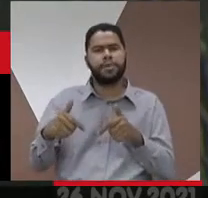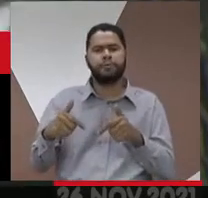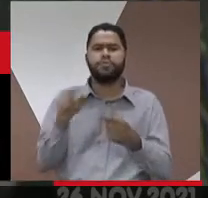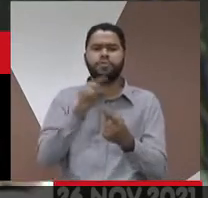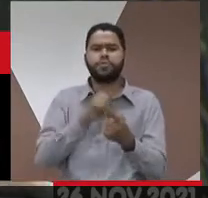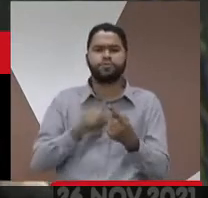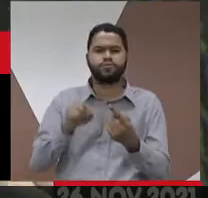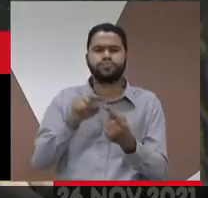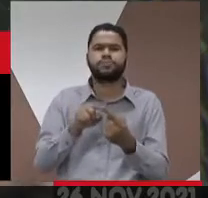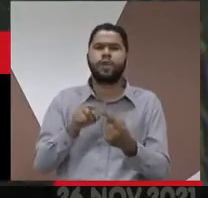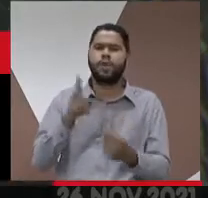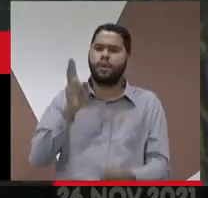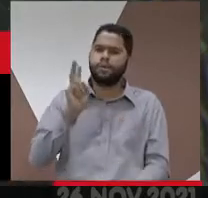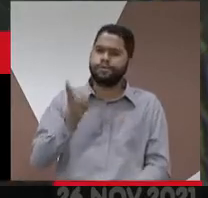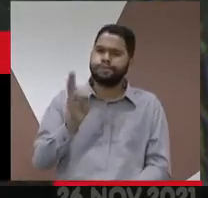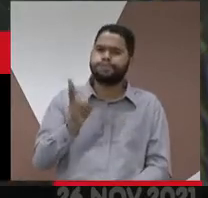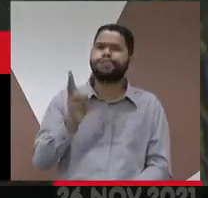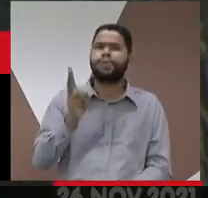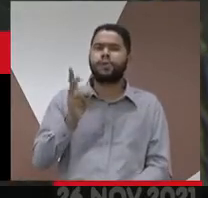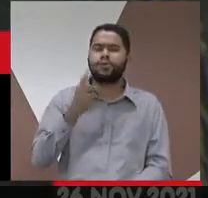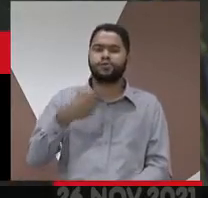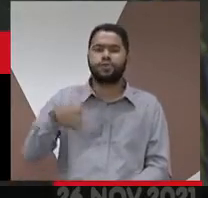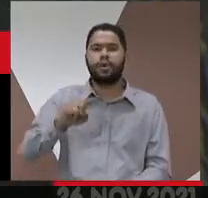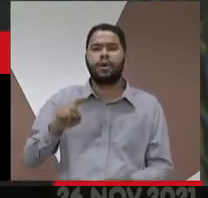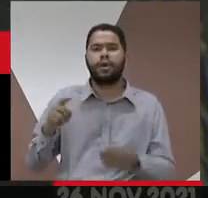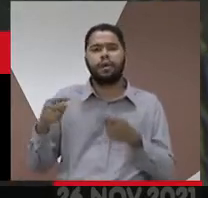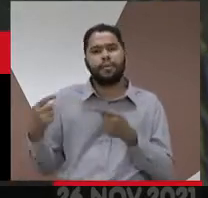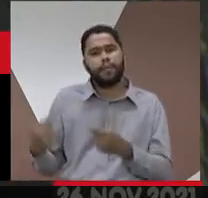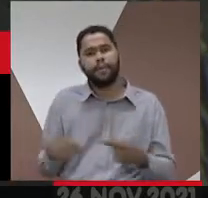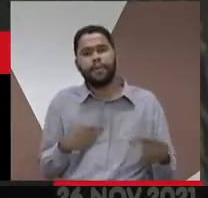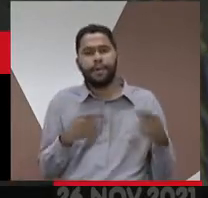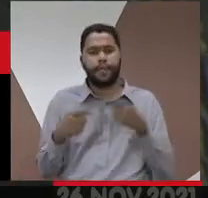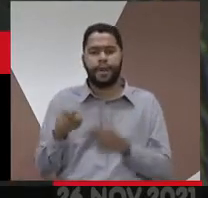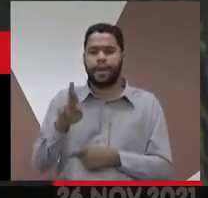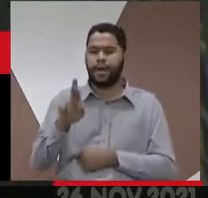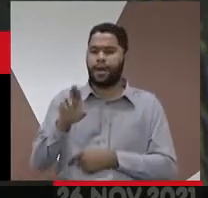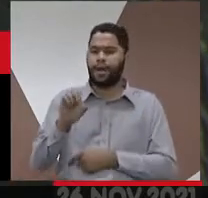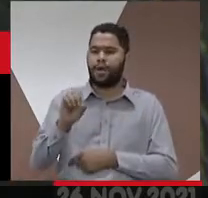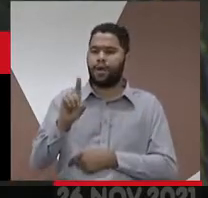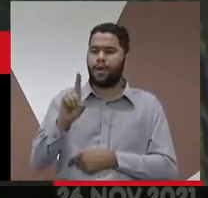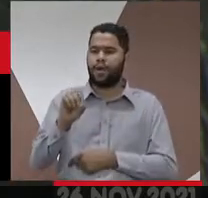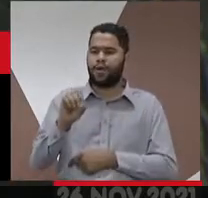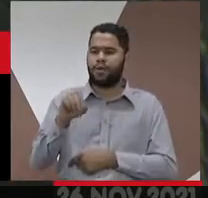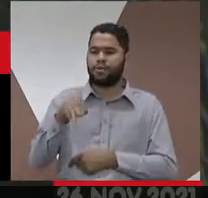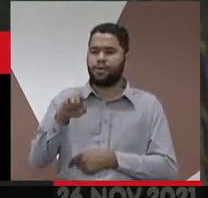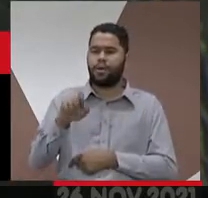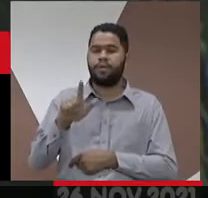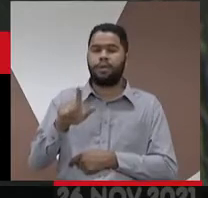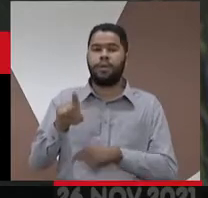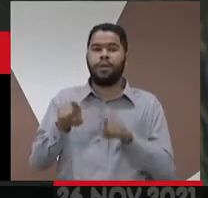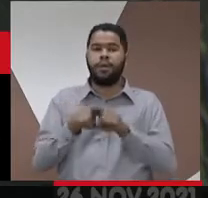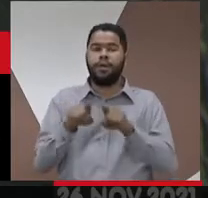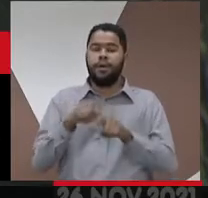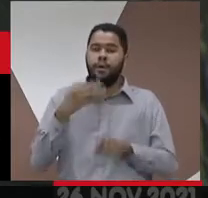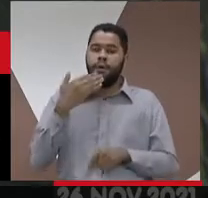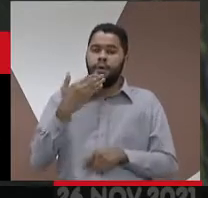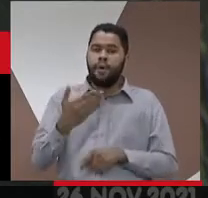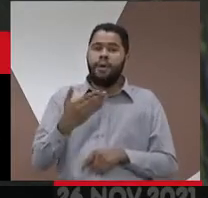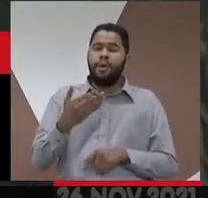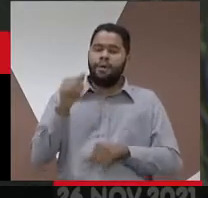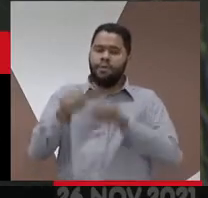propositiva, permanente, enquanto essa discussão do rodoanel for feita, impedindo que ela se torne um